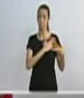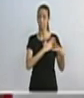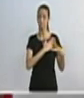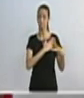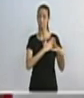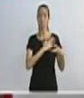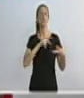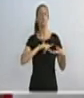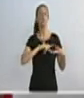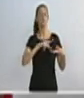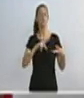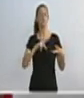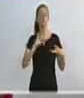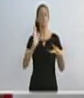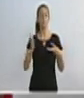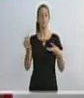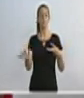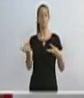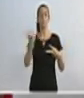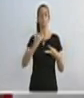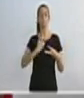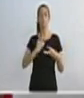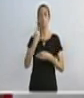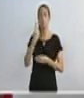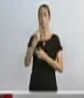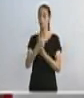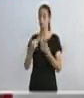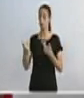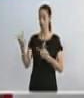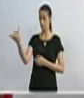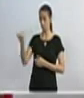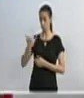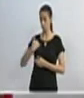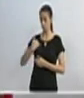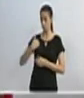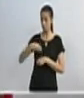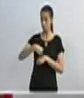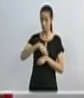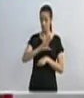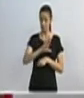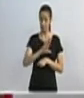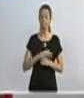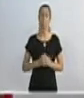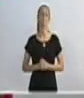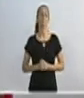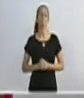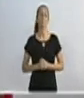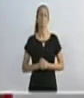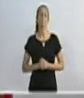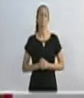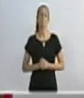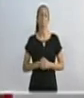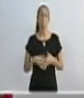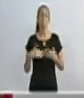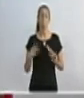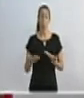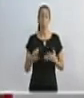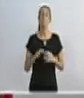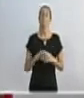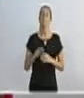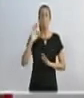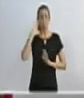me passou duas coisas. No âmbito local, dentro dos parâmetros